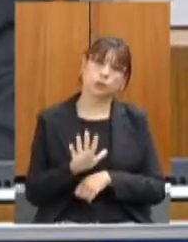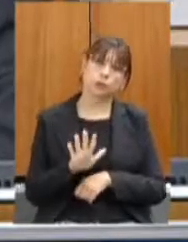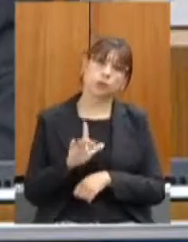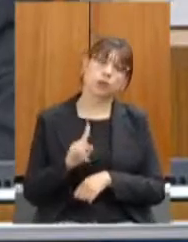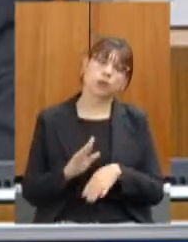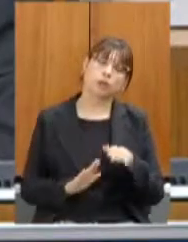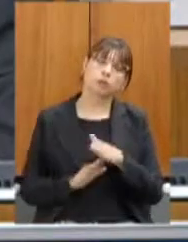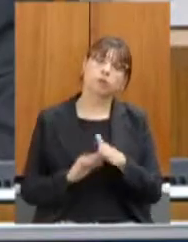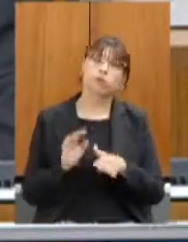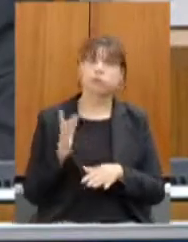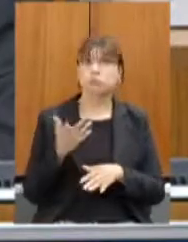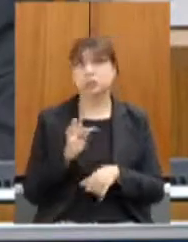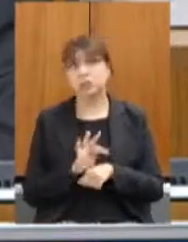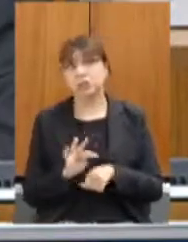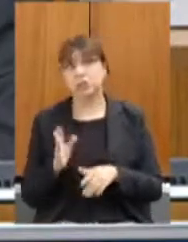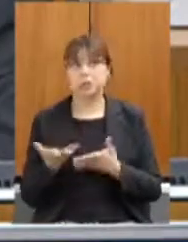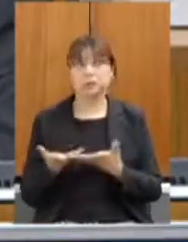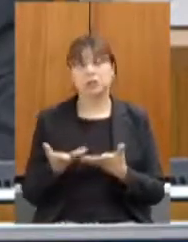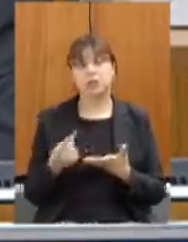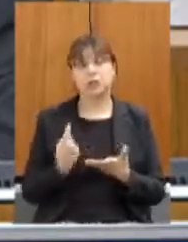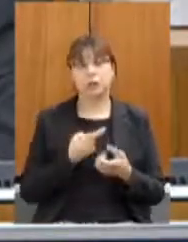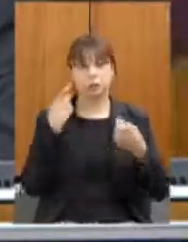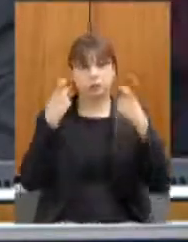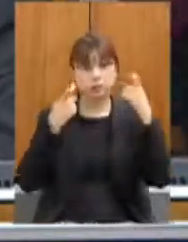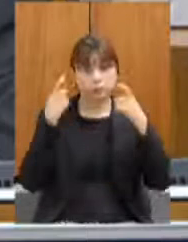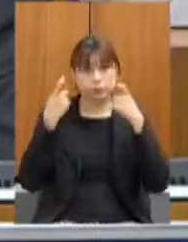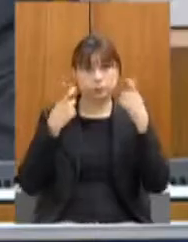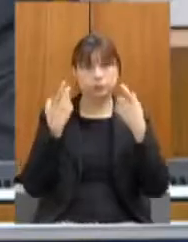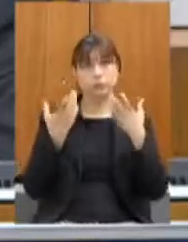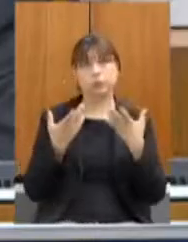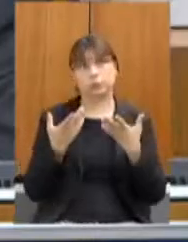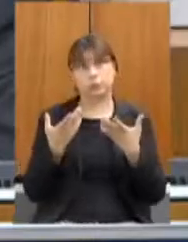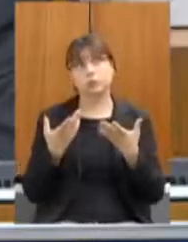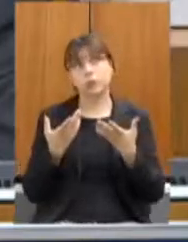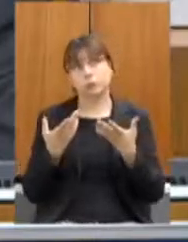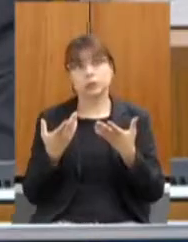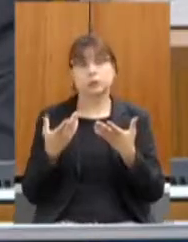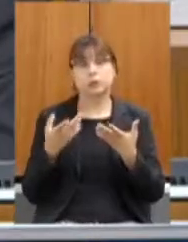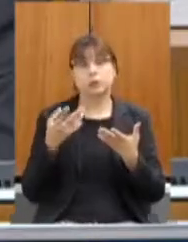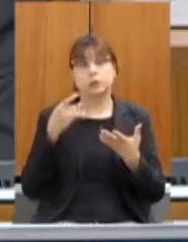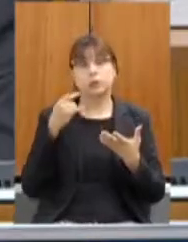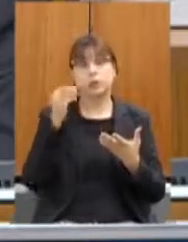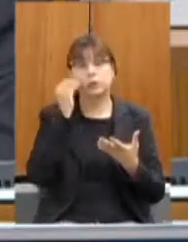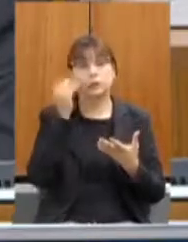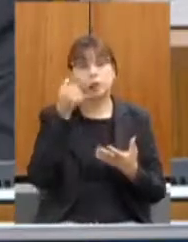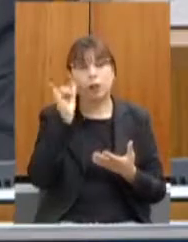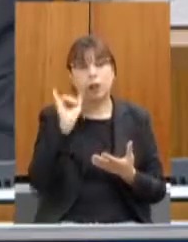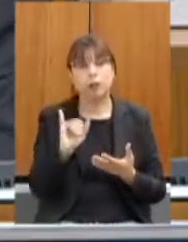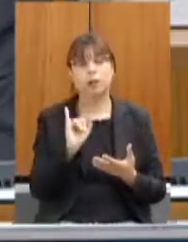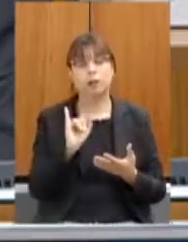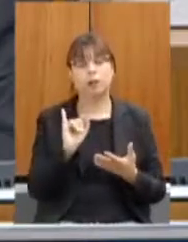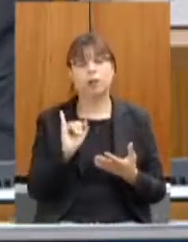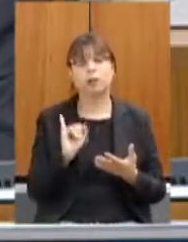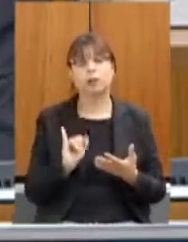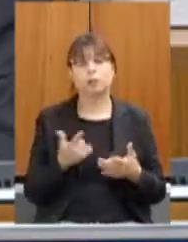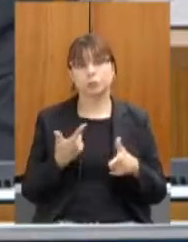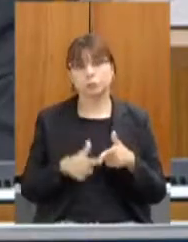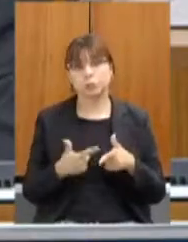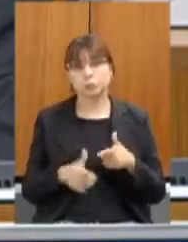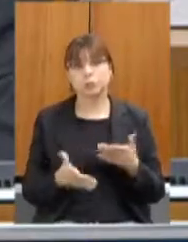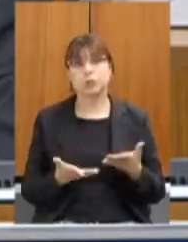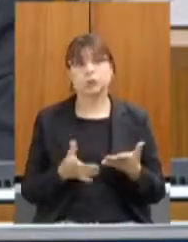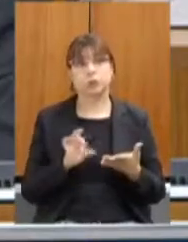técnica nós nos preocupamos muito e não dá nenhuma conotação que levasse a desequilíbrio na rede e a não ser a abertura